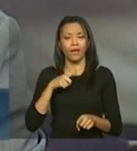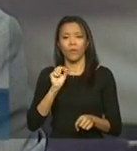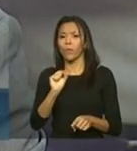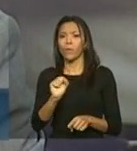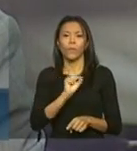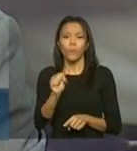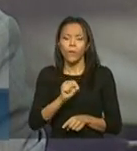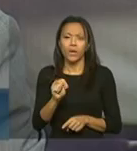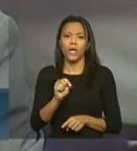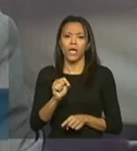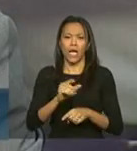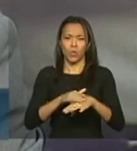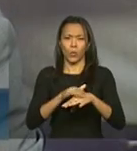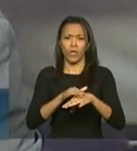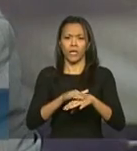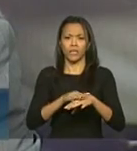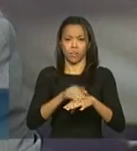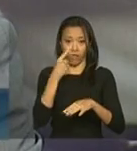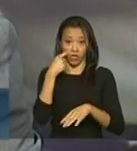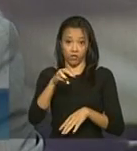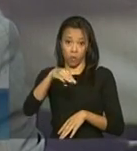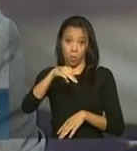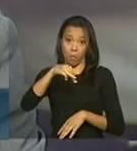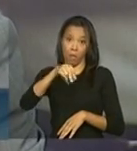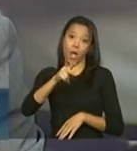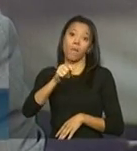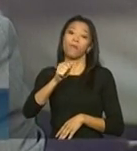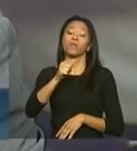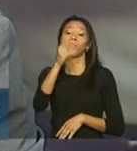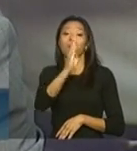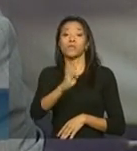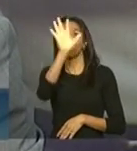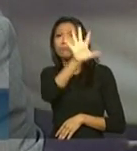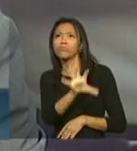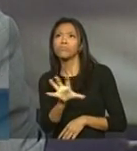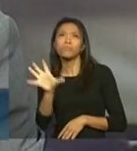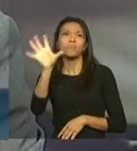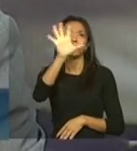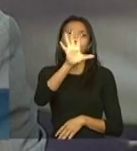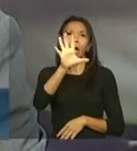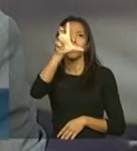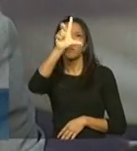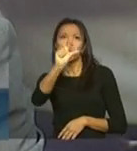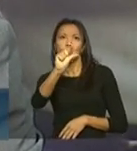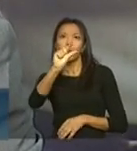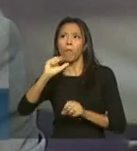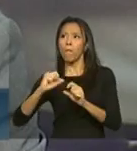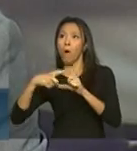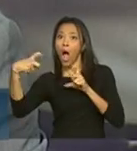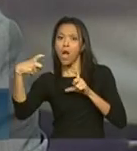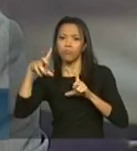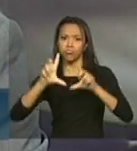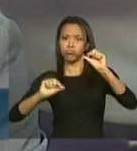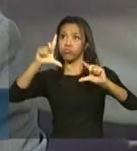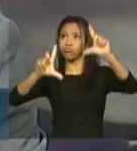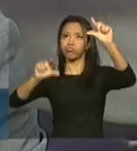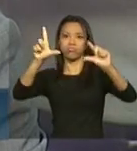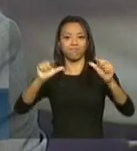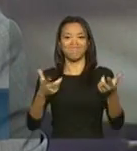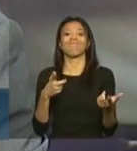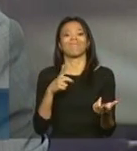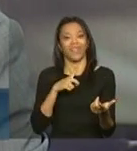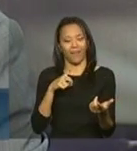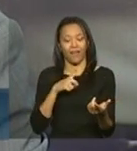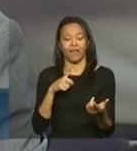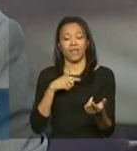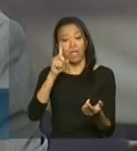da distribuição da enfermidade, como foi bem aqui apresentado pela doutora Rosa. Isso significa um pacto, um compromisso